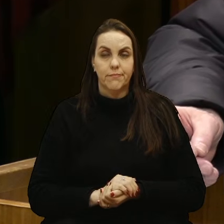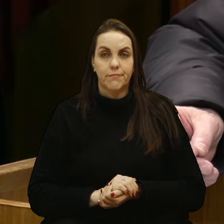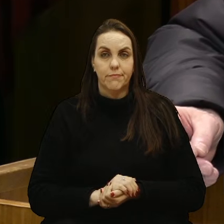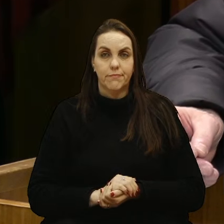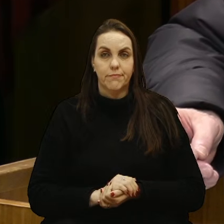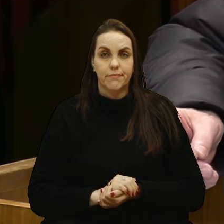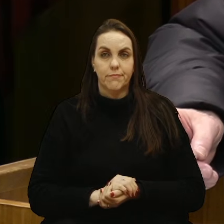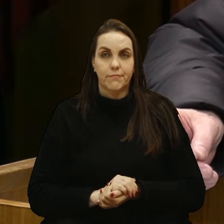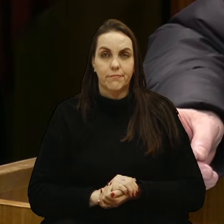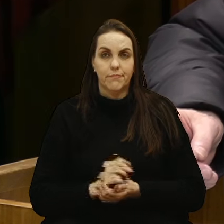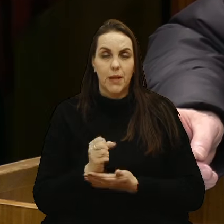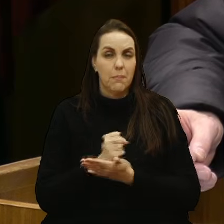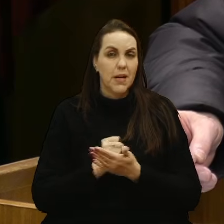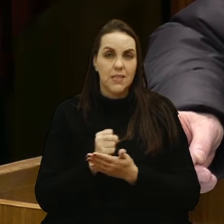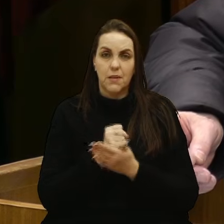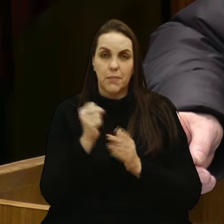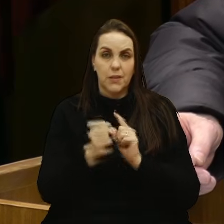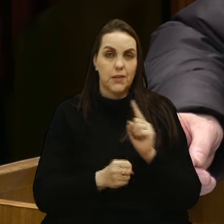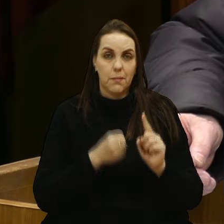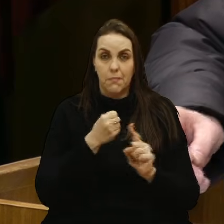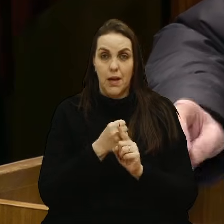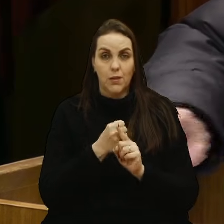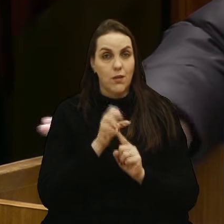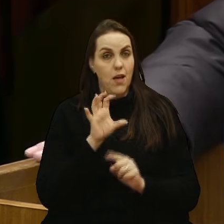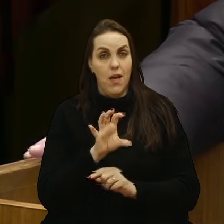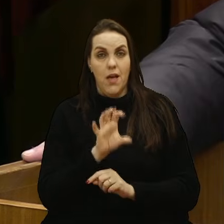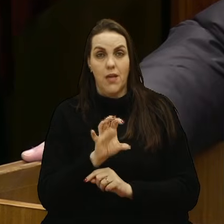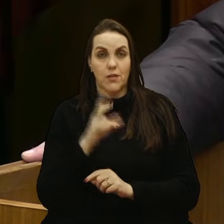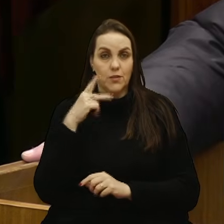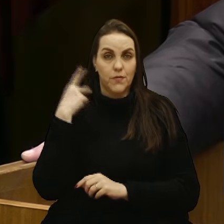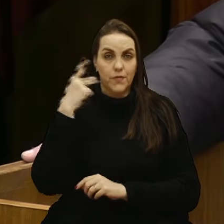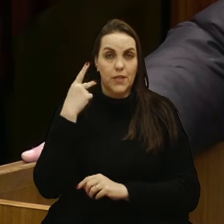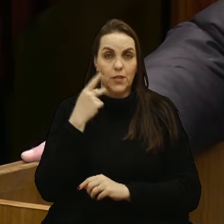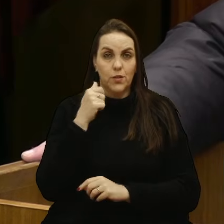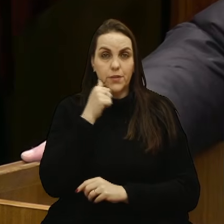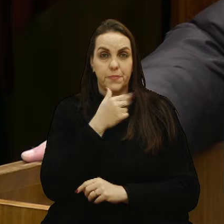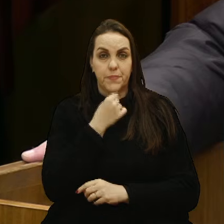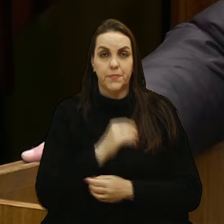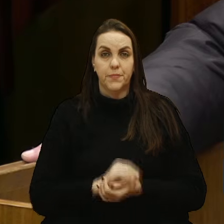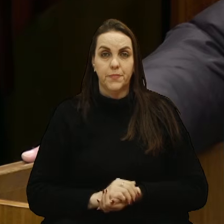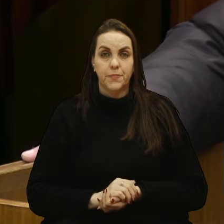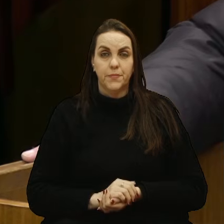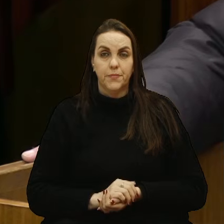Basicamente, os impactos são esses, vereadores.